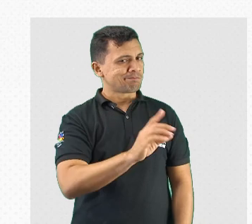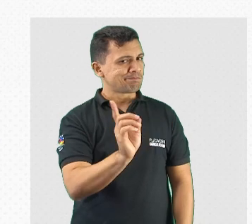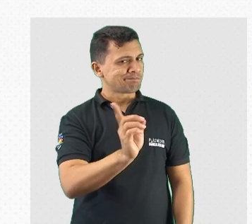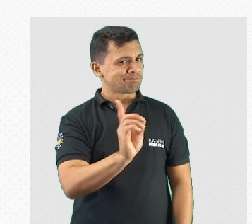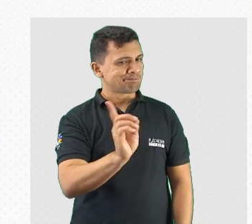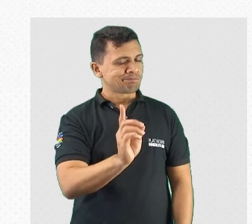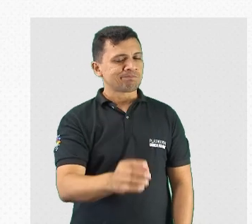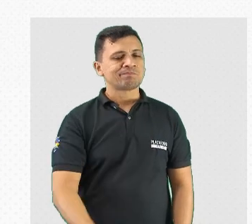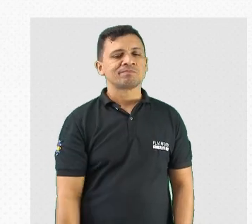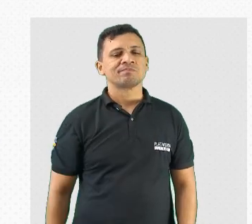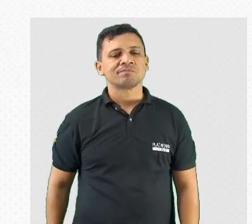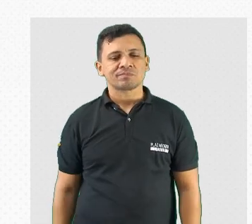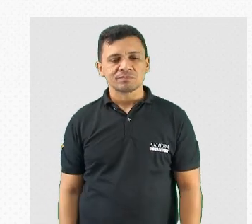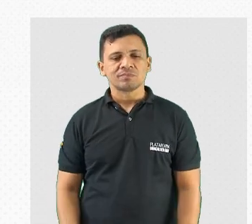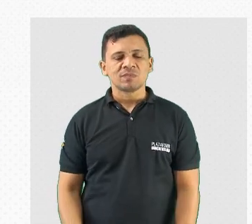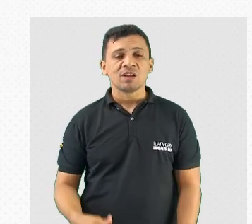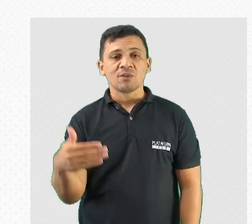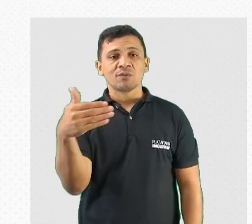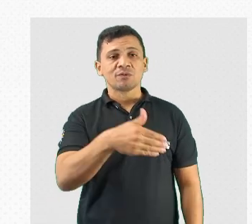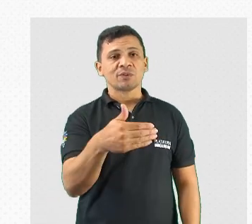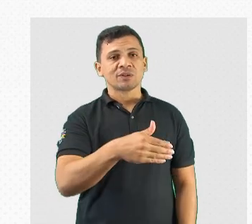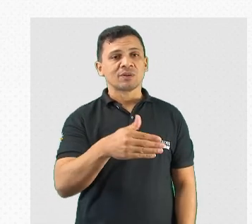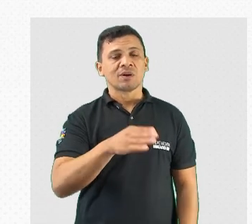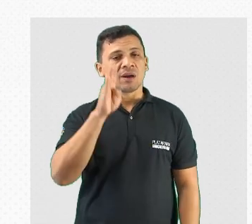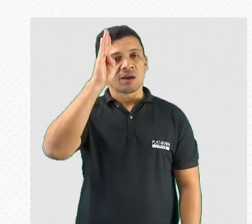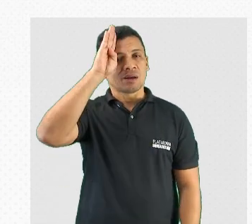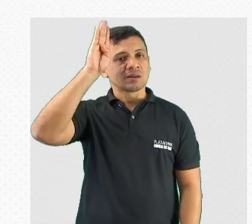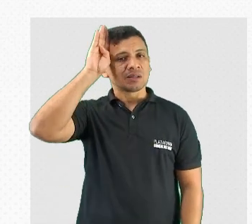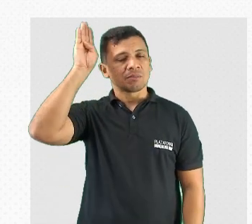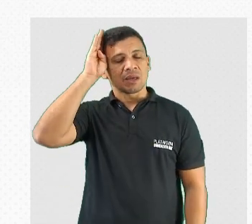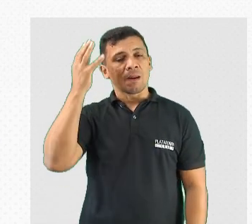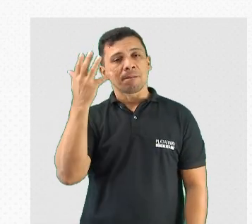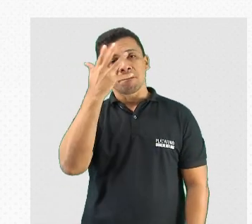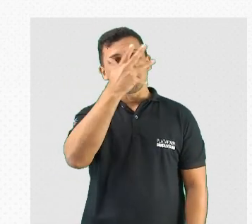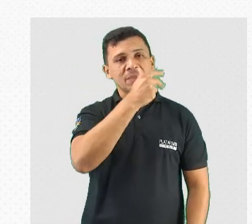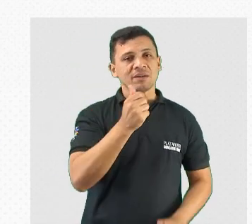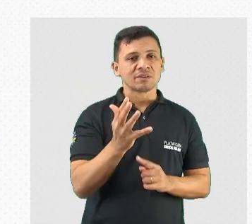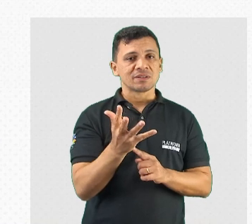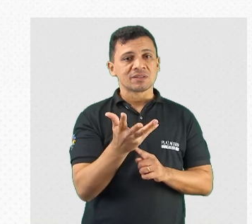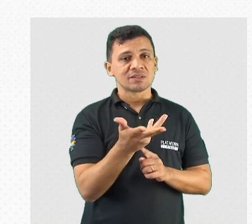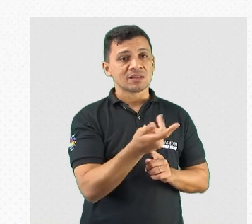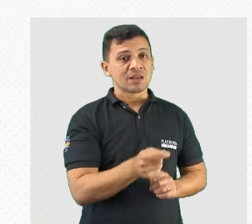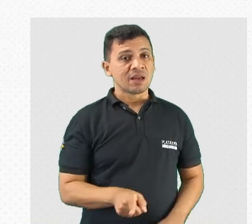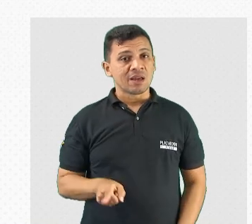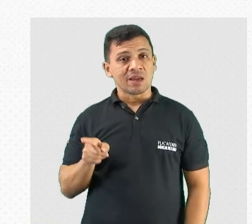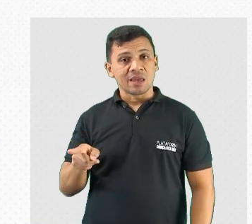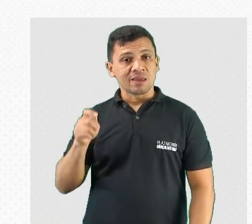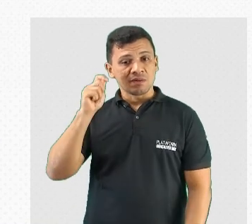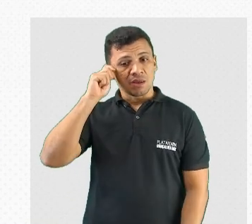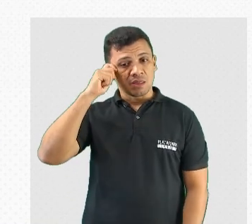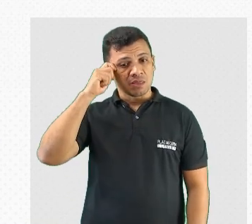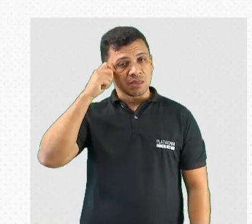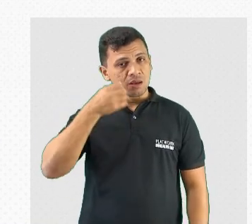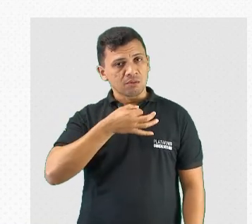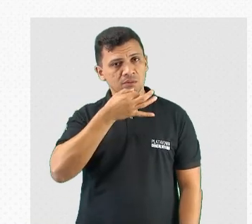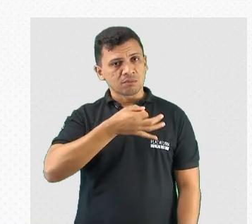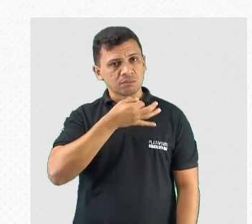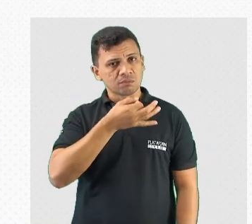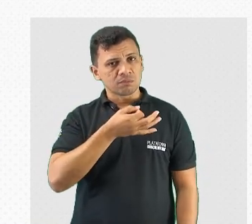que frequentou a Academia de Belas Artes. Por causa de um comentário, por ser negro, ele foi